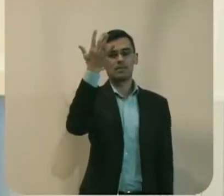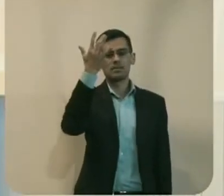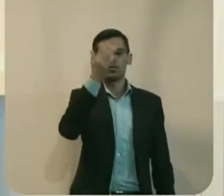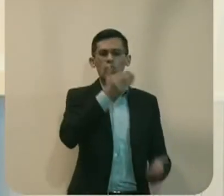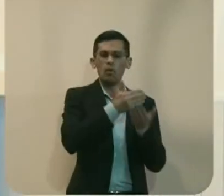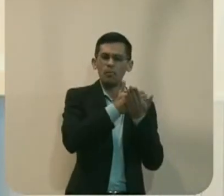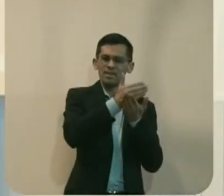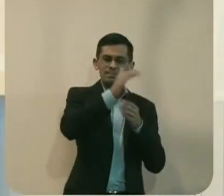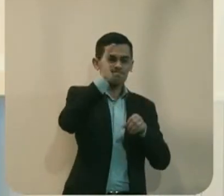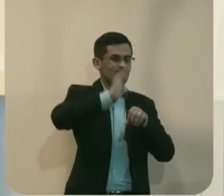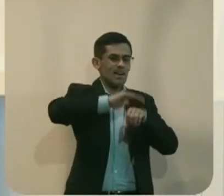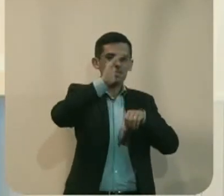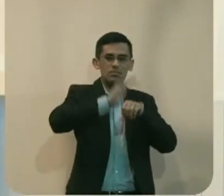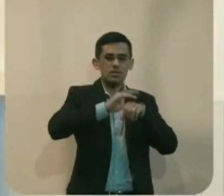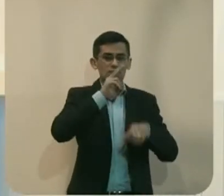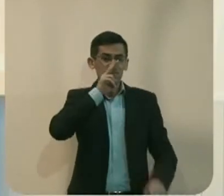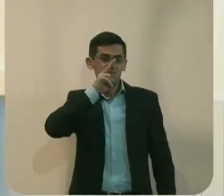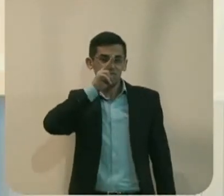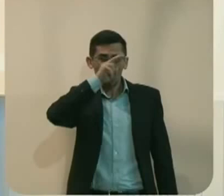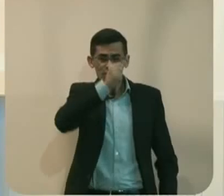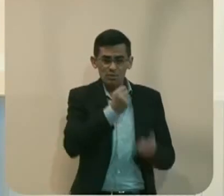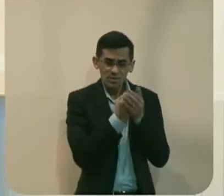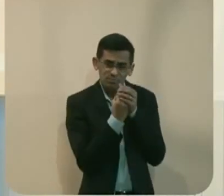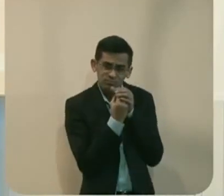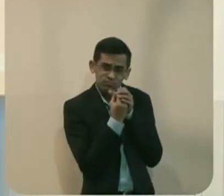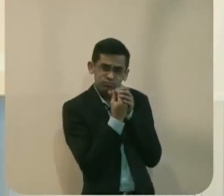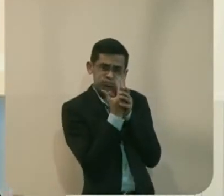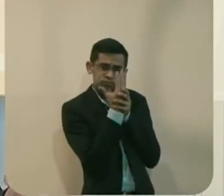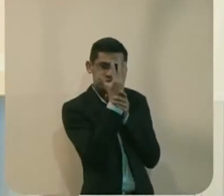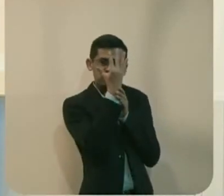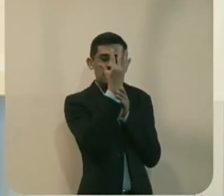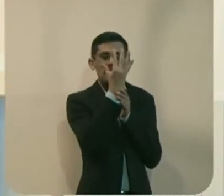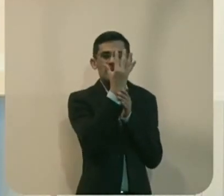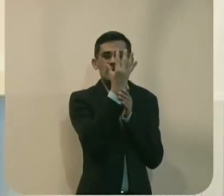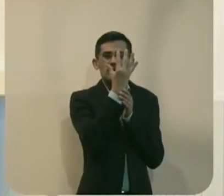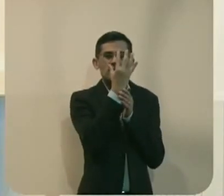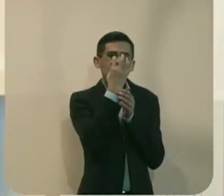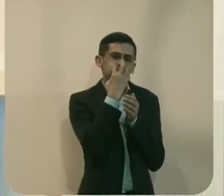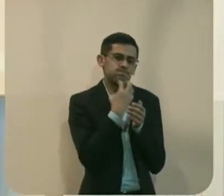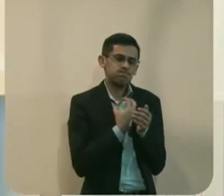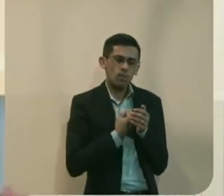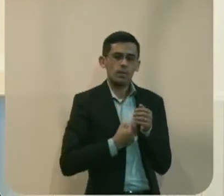vem mais forte depois do que antes.